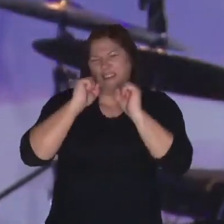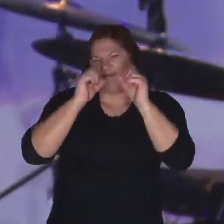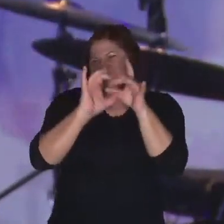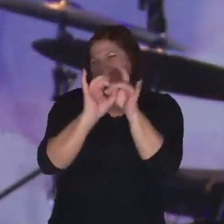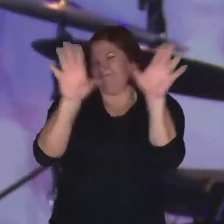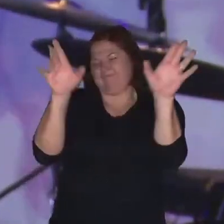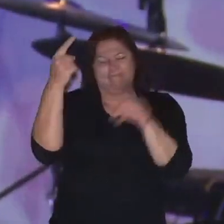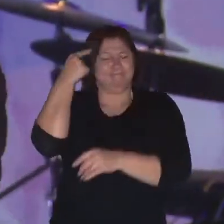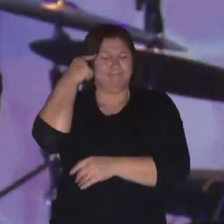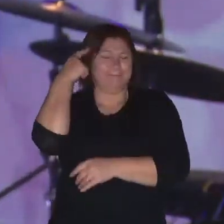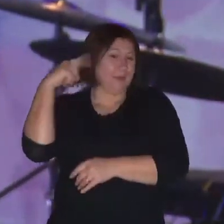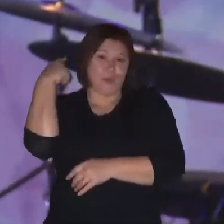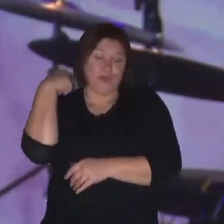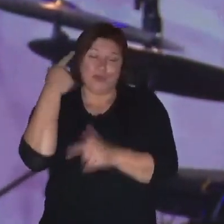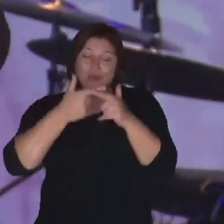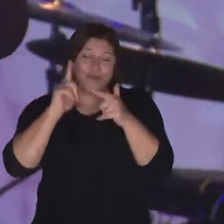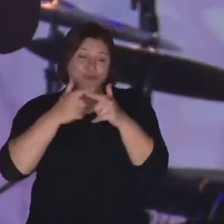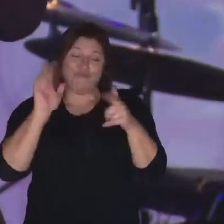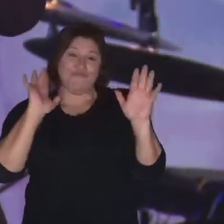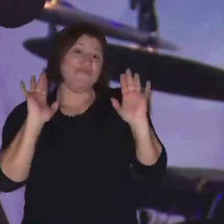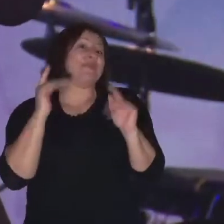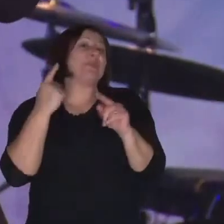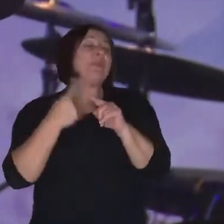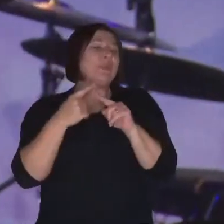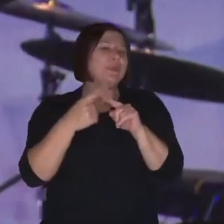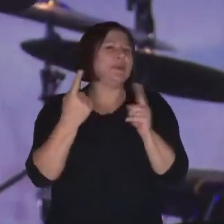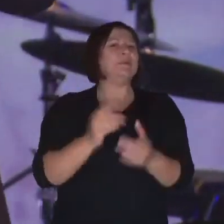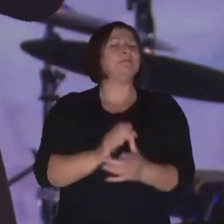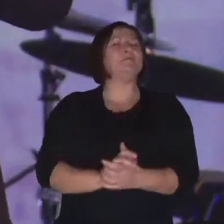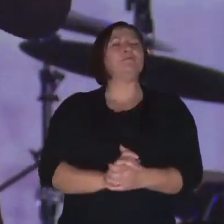Ah, sabe por quê?